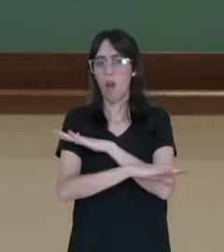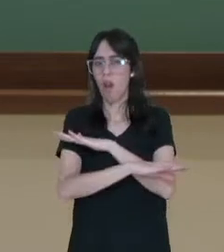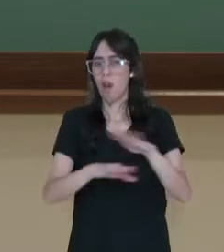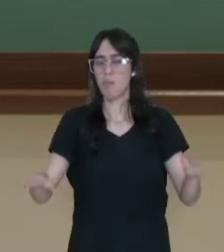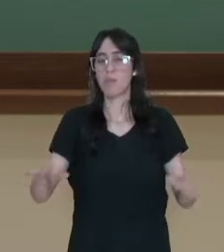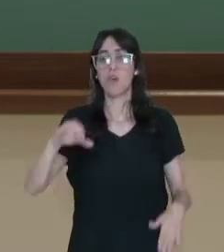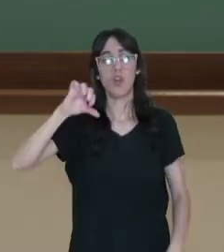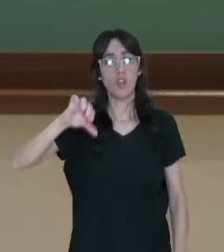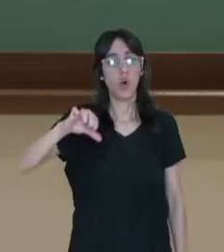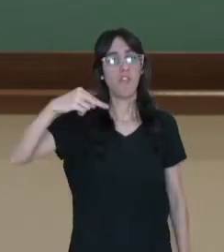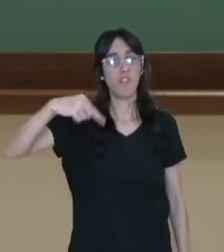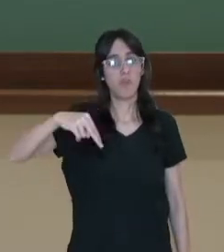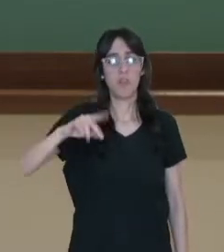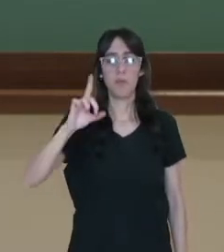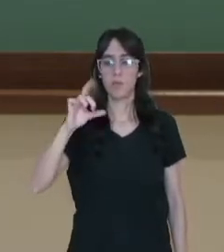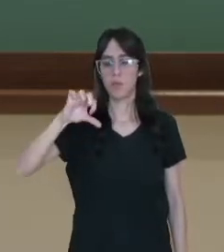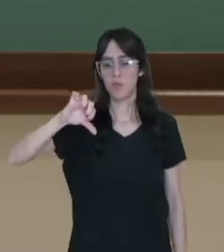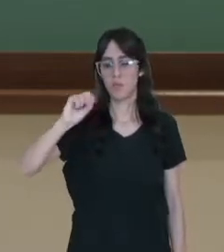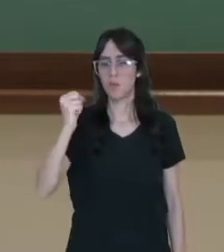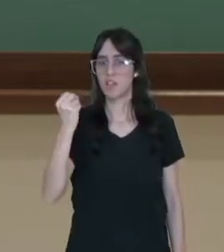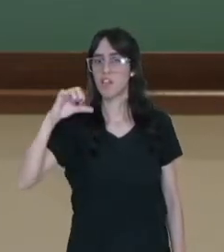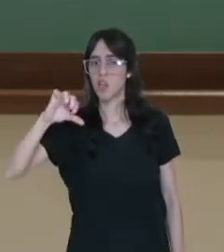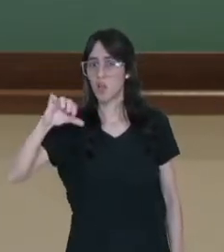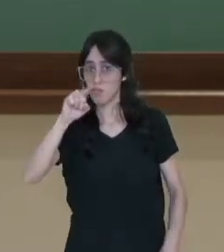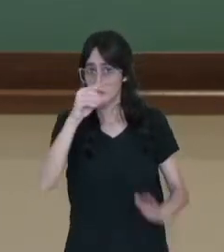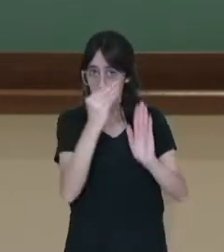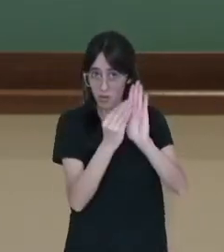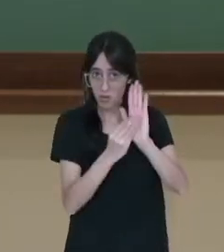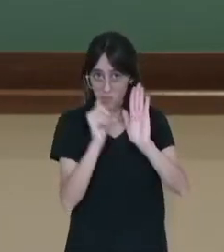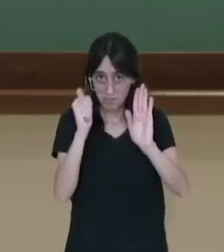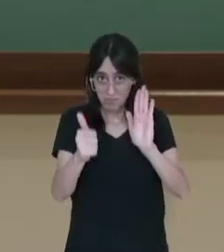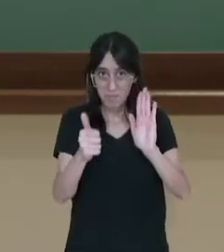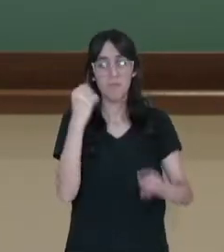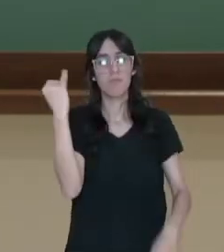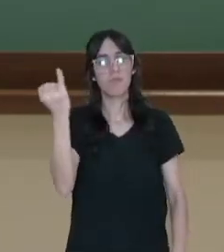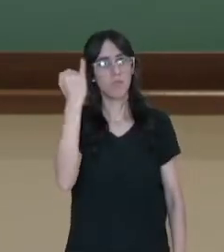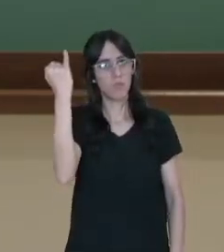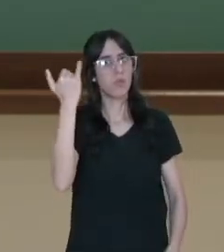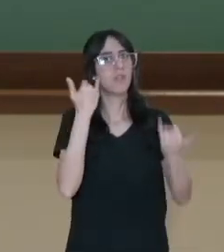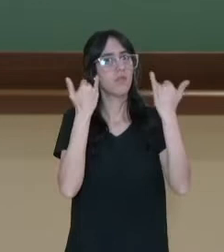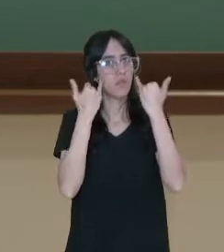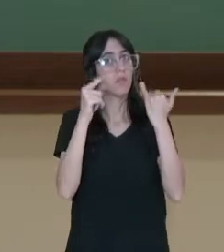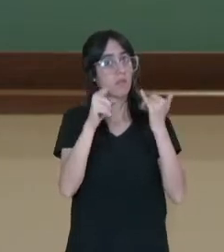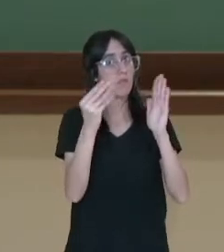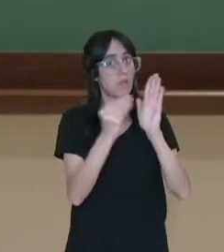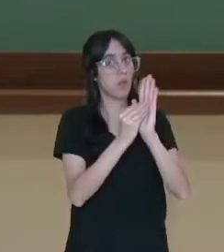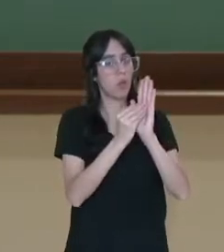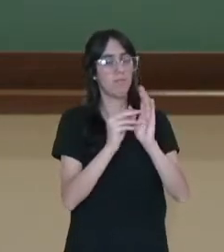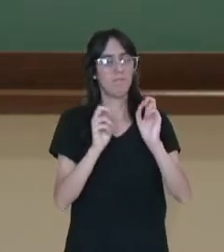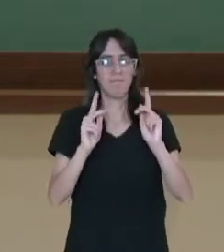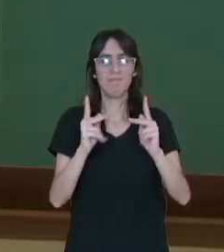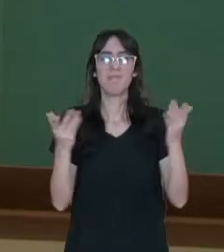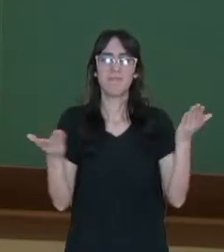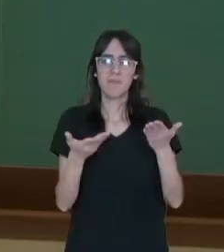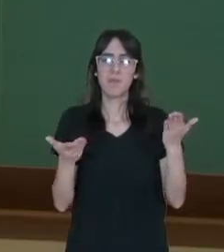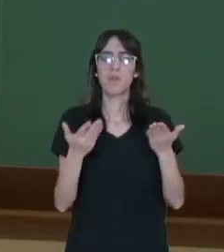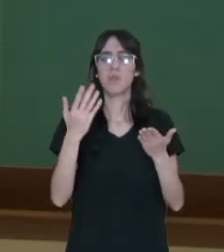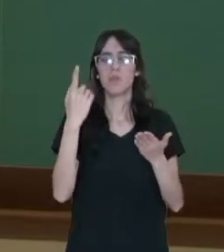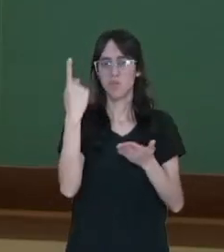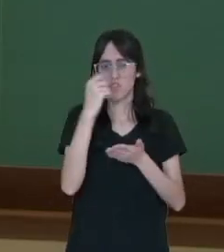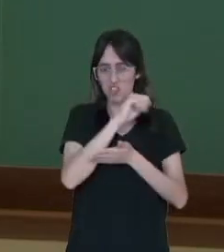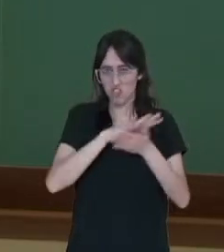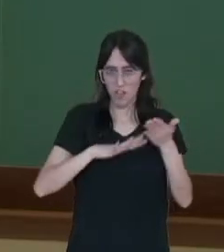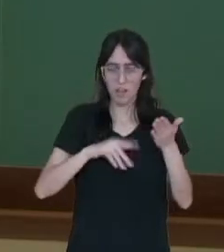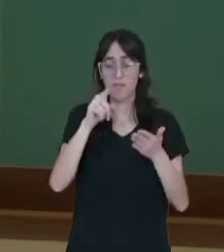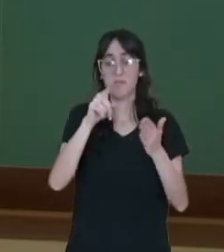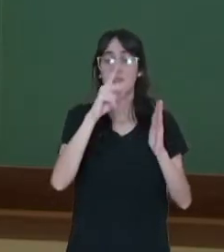de novembro de 1989. Anotou, criança? Importante essa data, anota ela aí. Para a gente prosseguir um exercício,